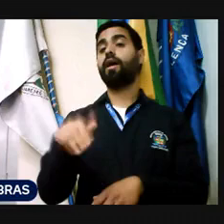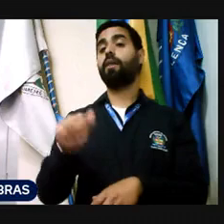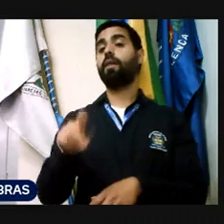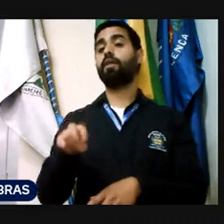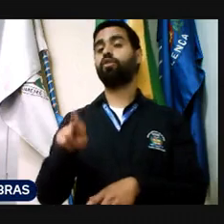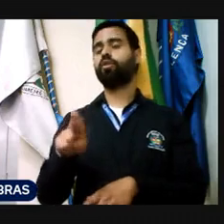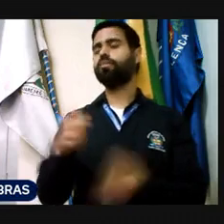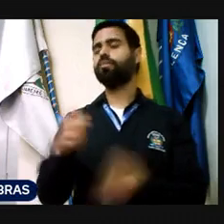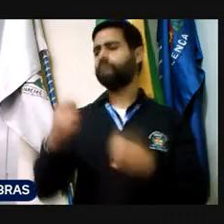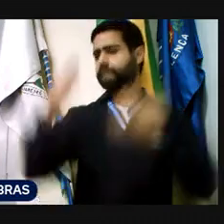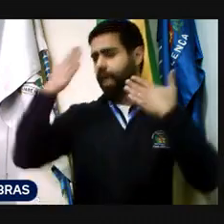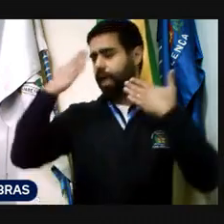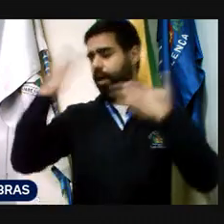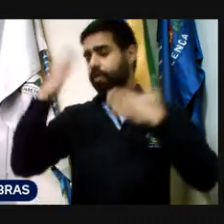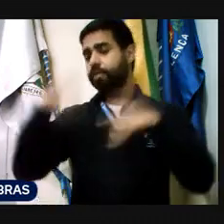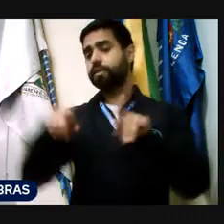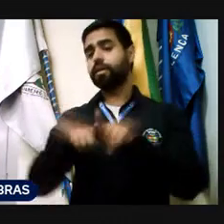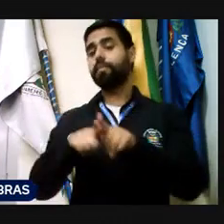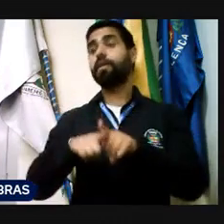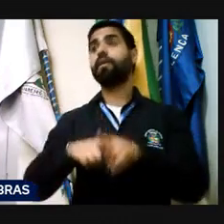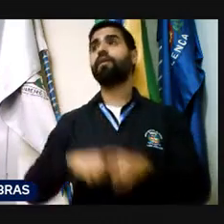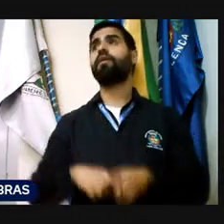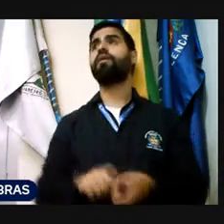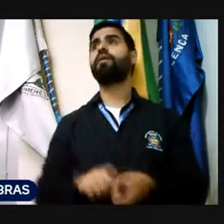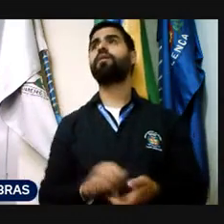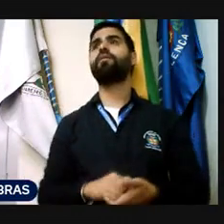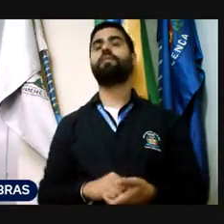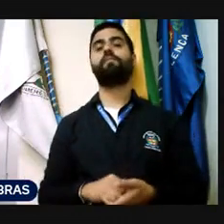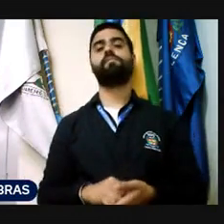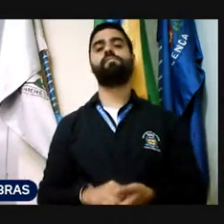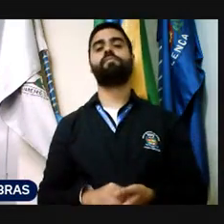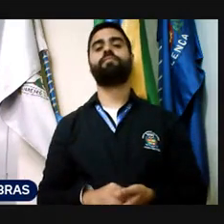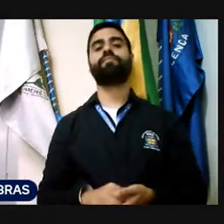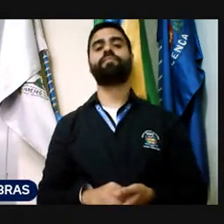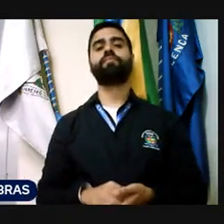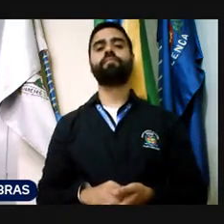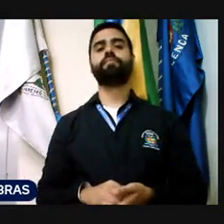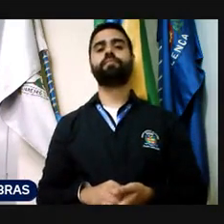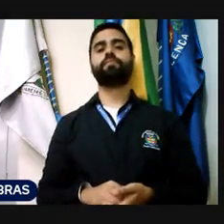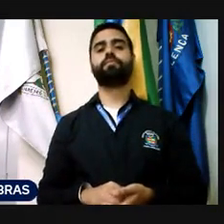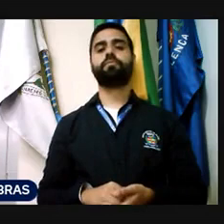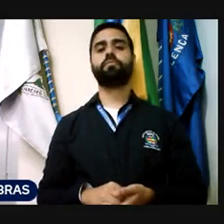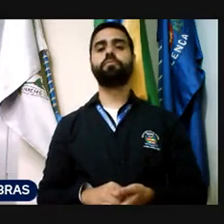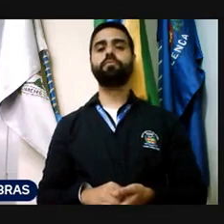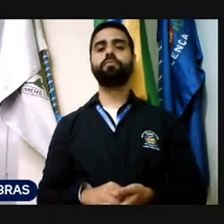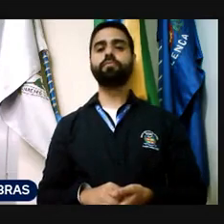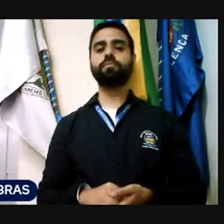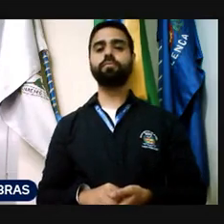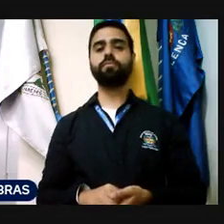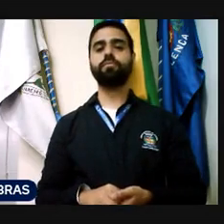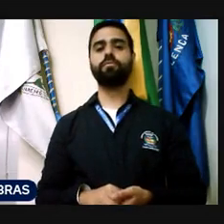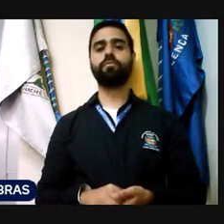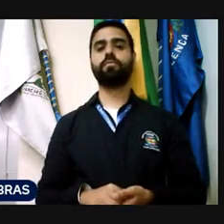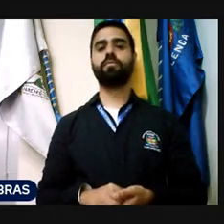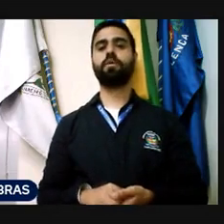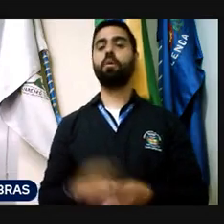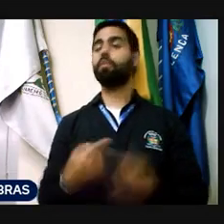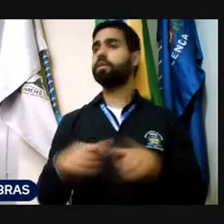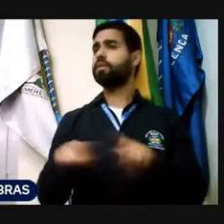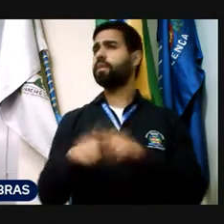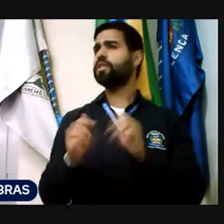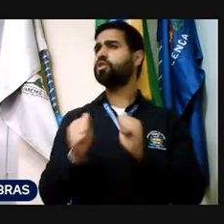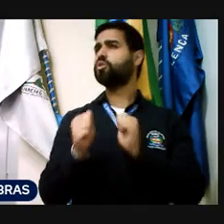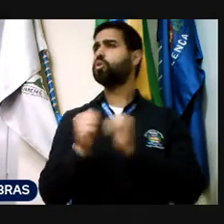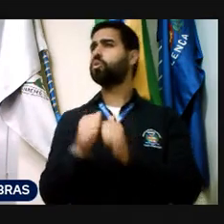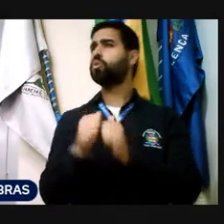que agradecer, eu agradeço um pouco o esporte da nossa cidade, o vereador Pedro, porque você também chegou junto comigo aqui em